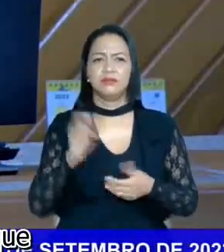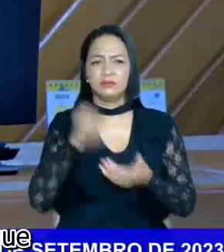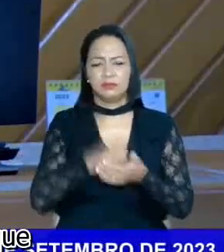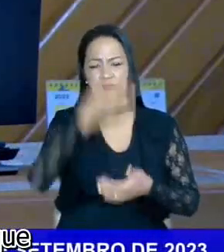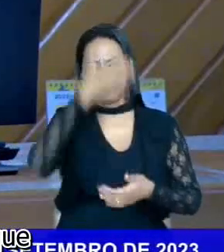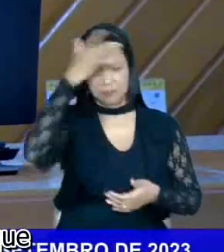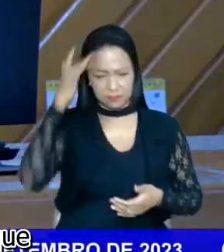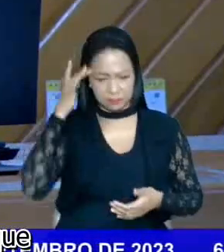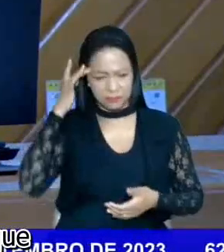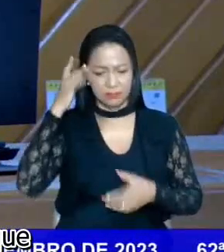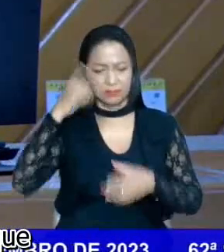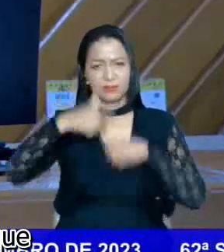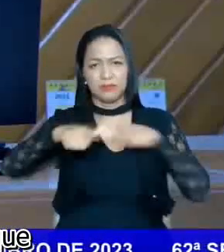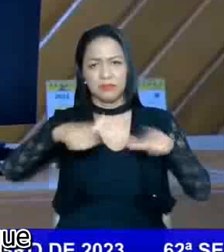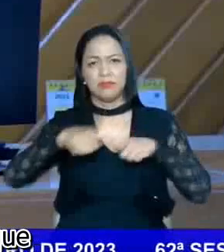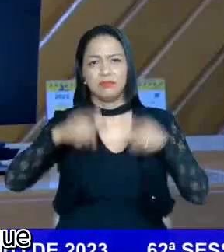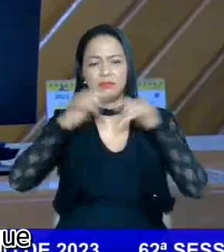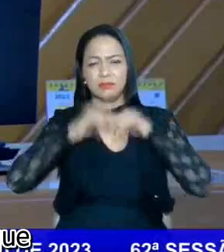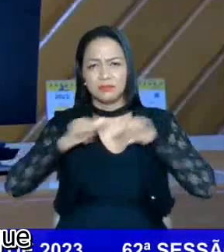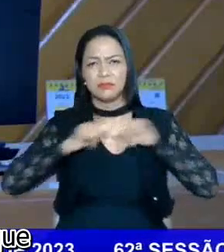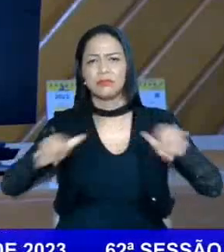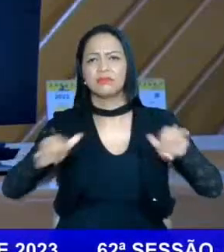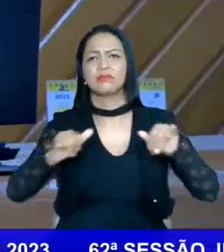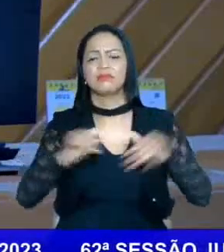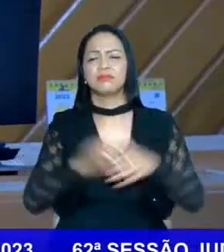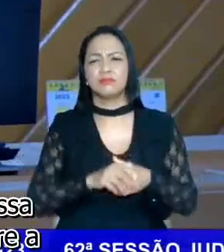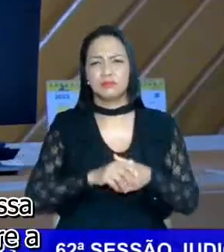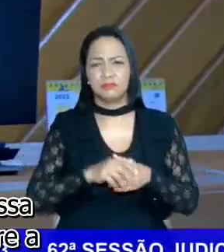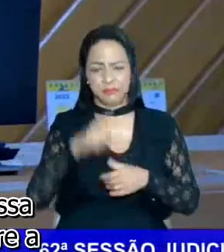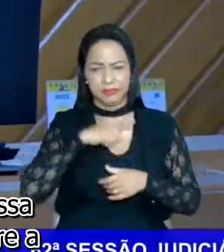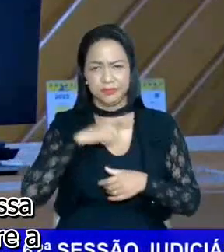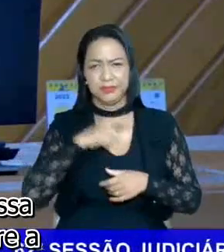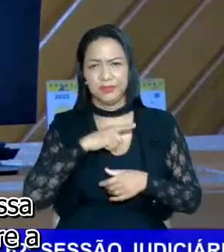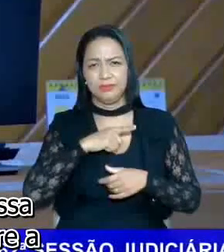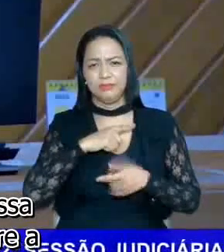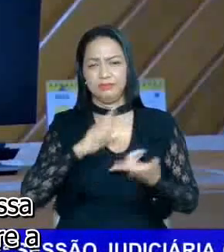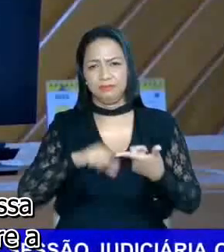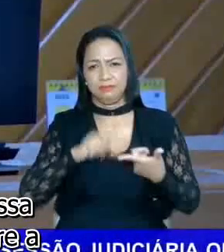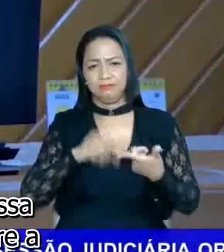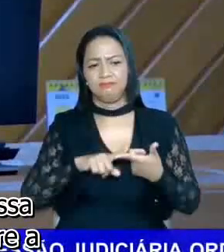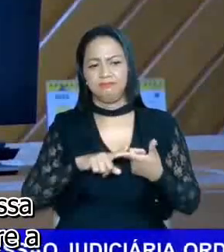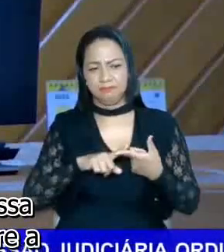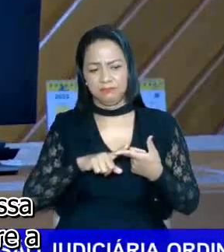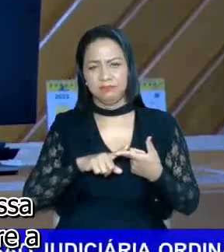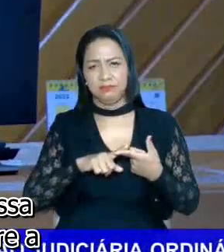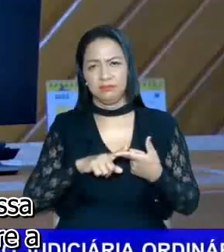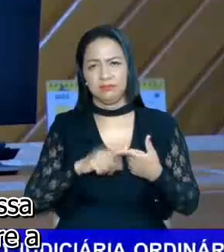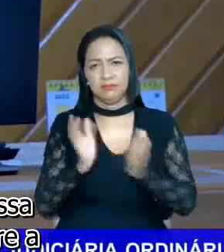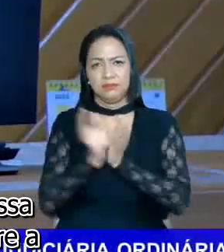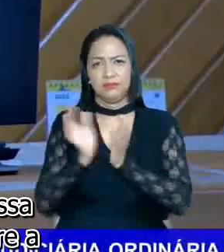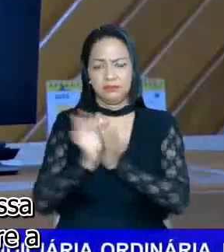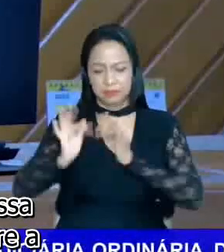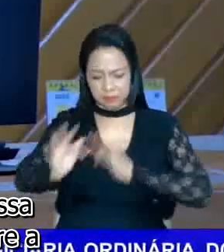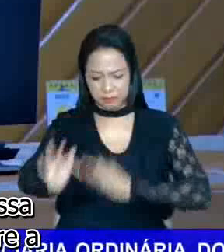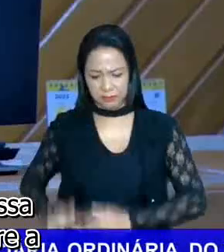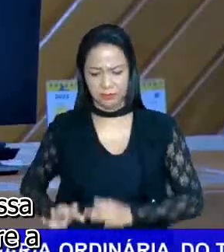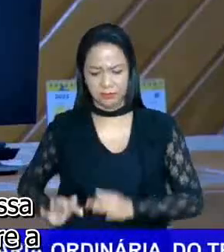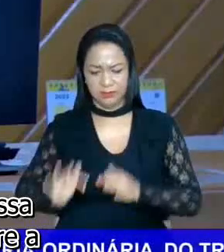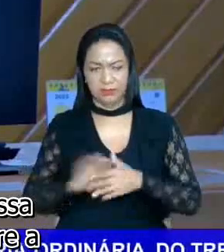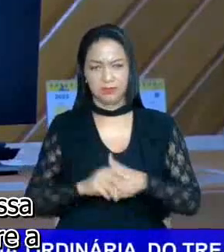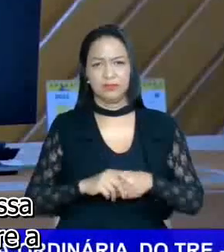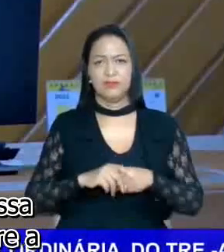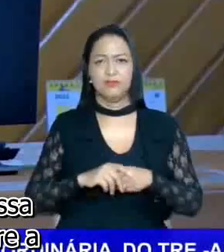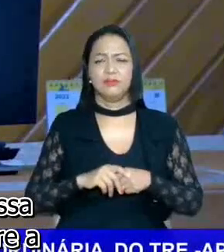pessoal e militância. Mas, além disso, cabe ressaltar que foi detectado pelo órgão técnico também dessa